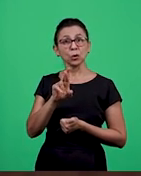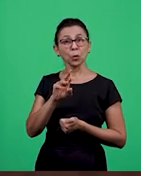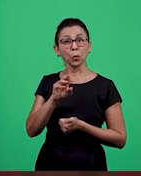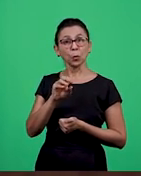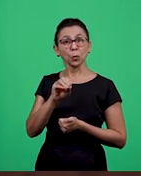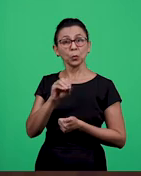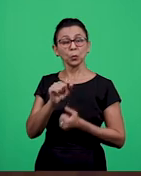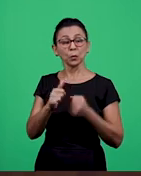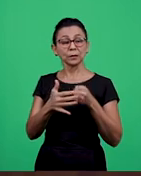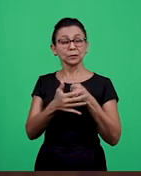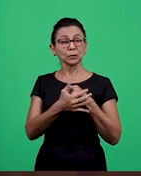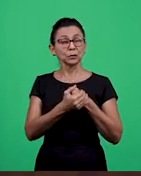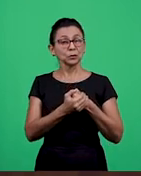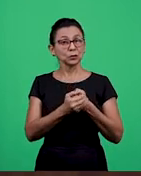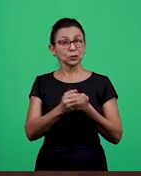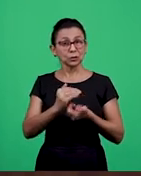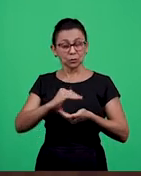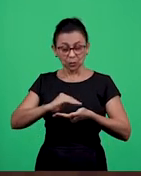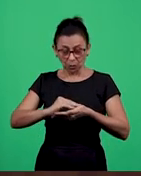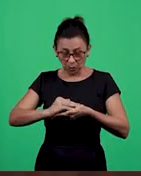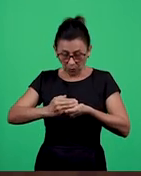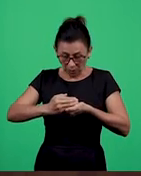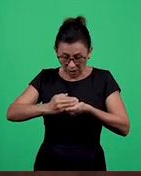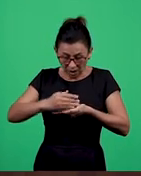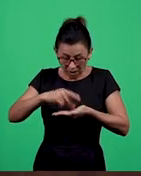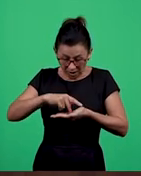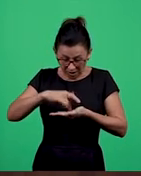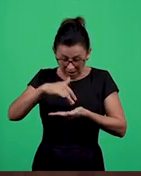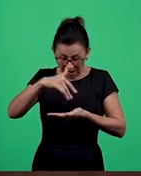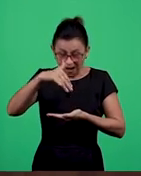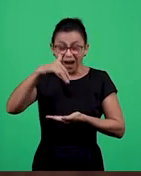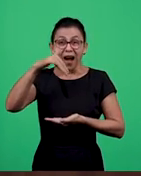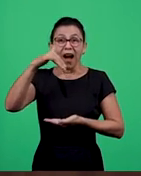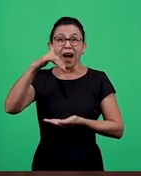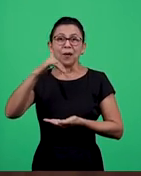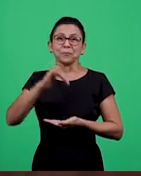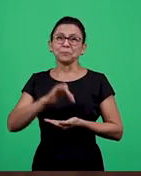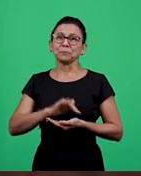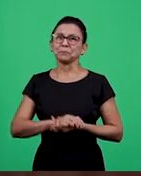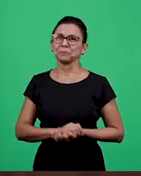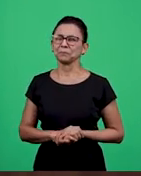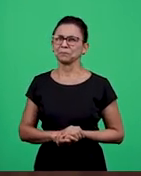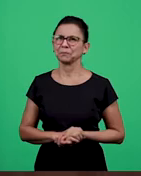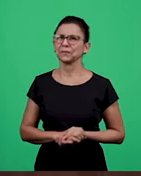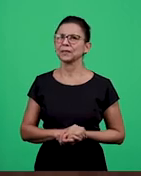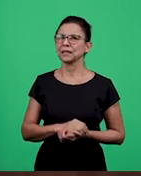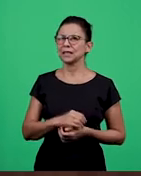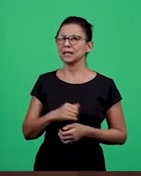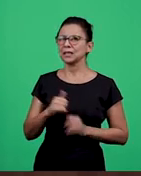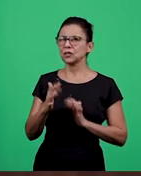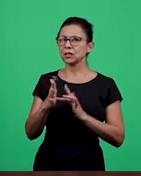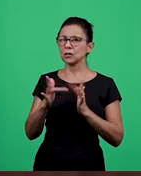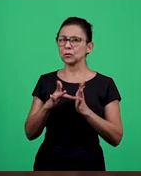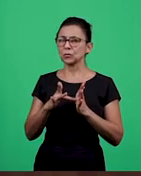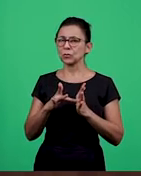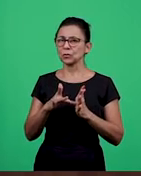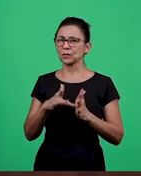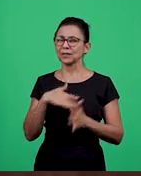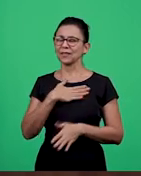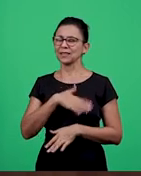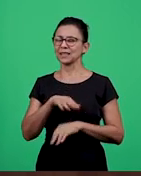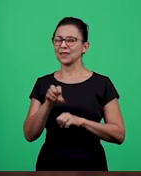nós sabemos, vocês adolescentes já sabem, que Jesus gostava de ensinar através